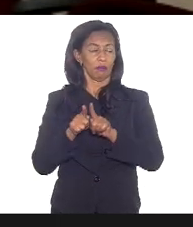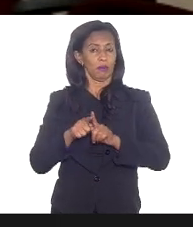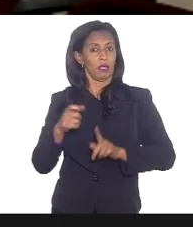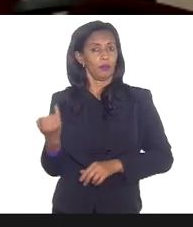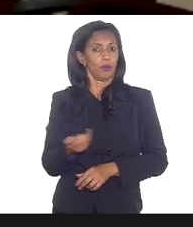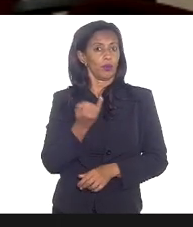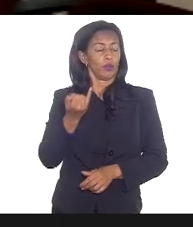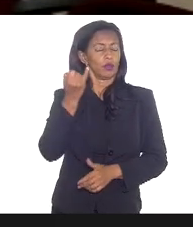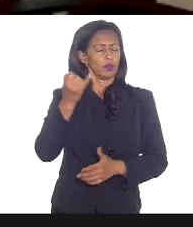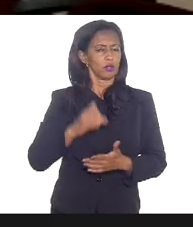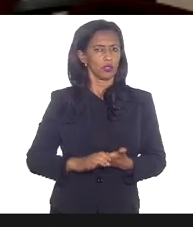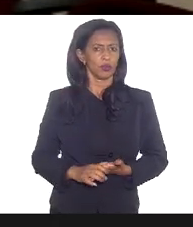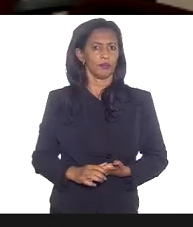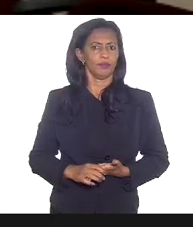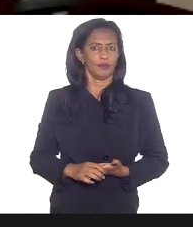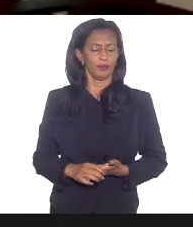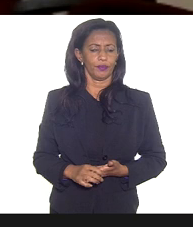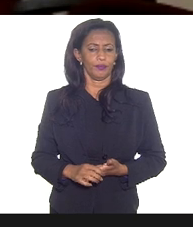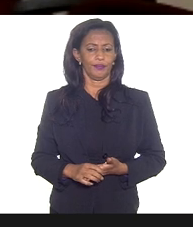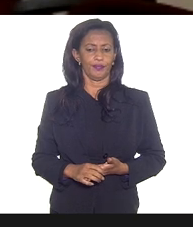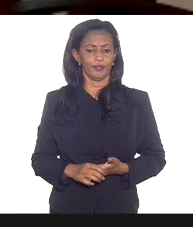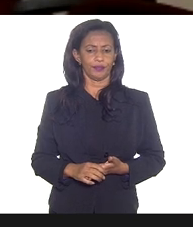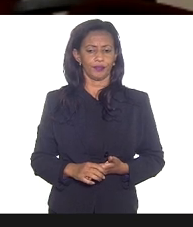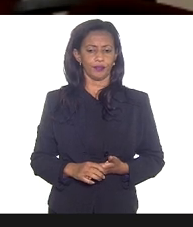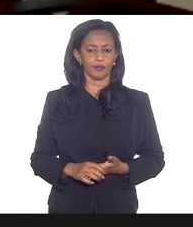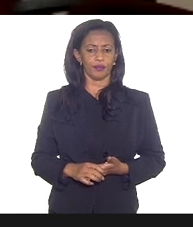importante essa